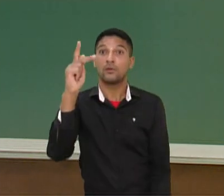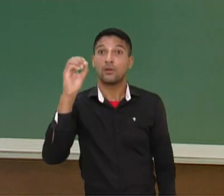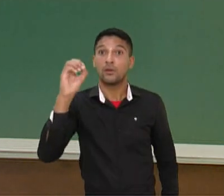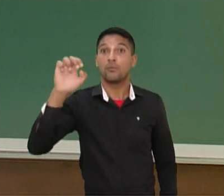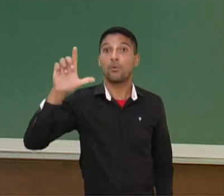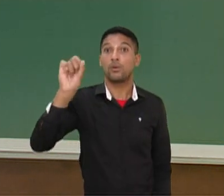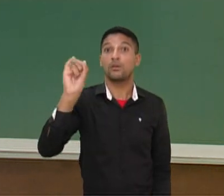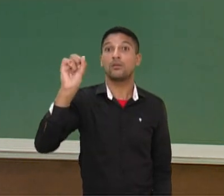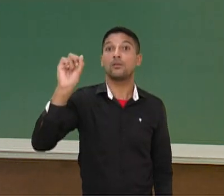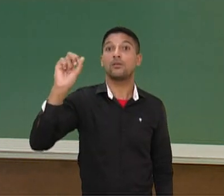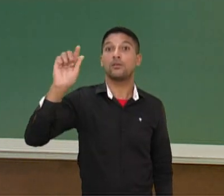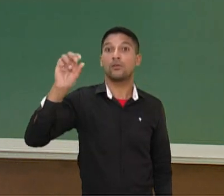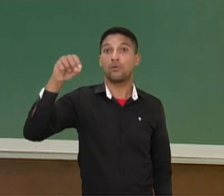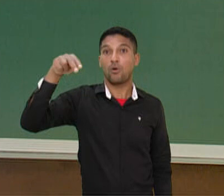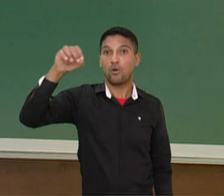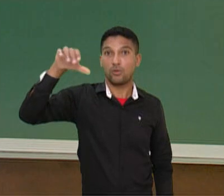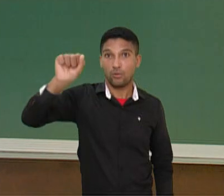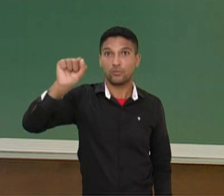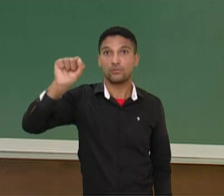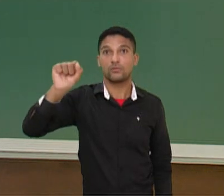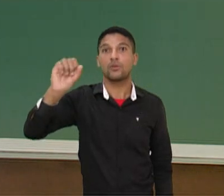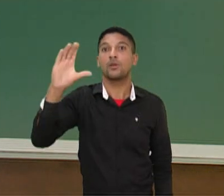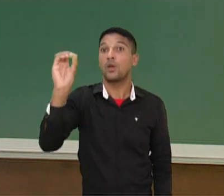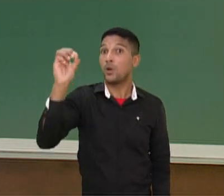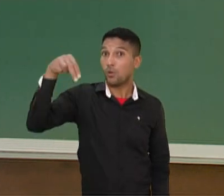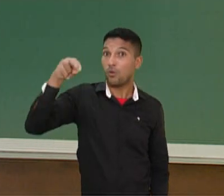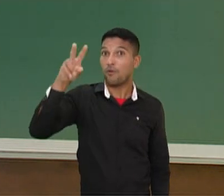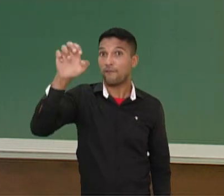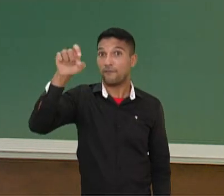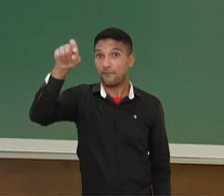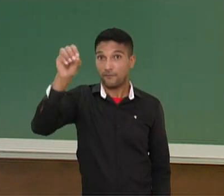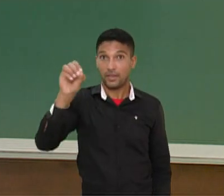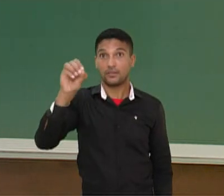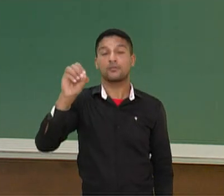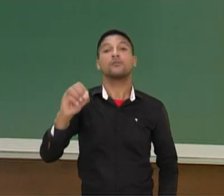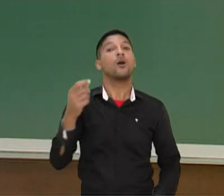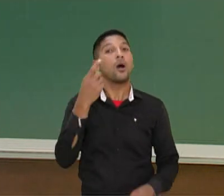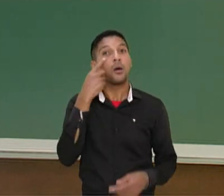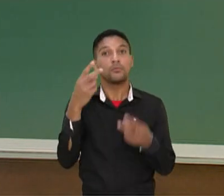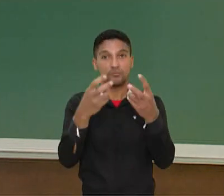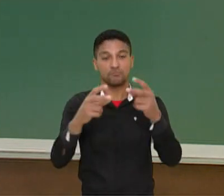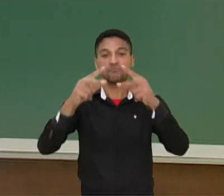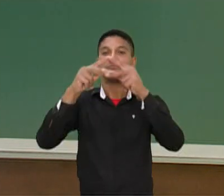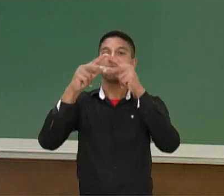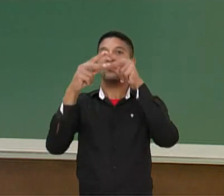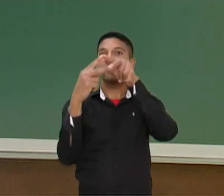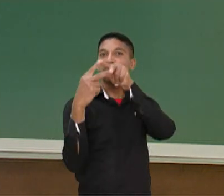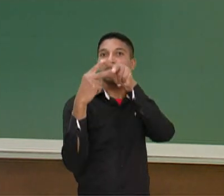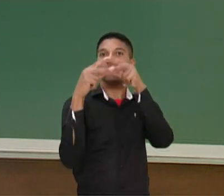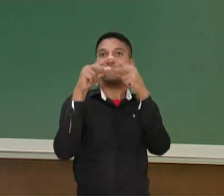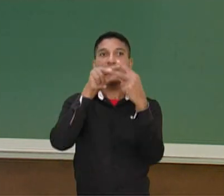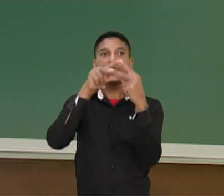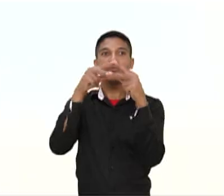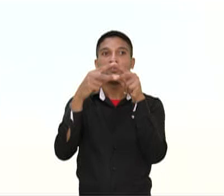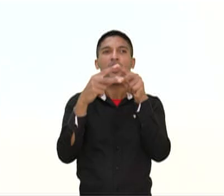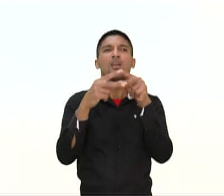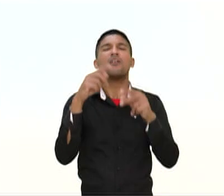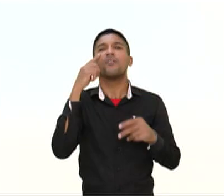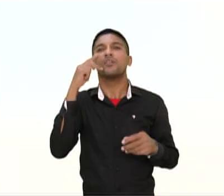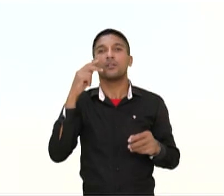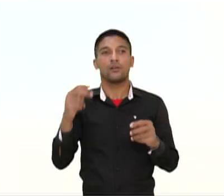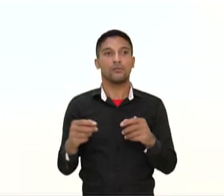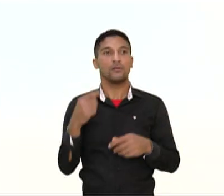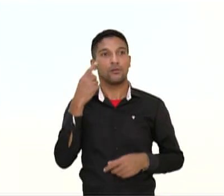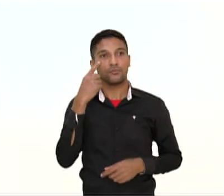com os convexos. As propriedades, elas funcionam para os convexos. Então, o que é um polígono convexo? Eles